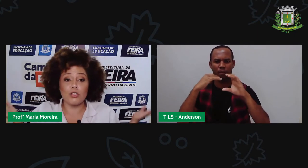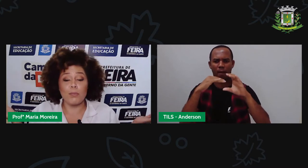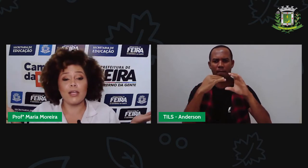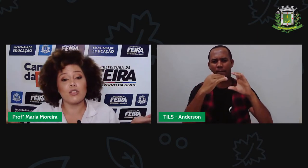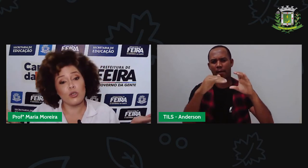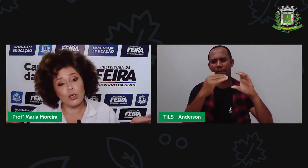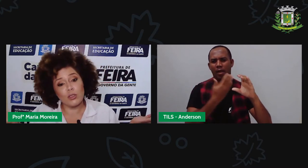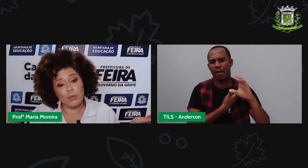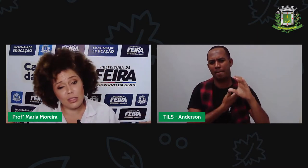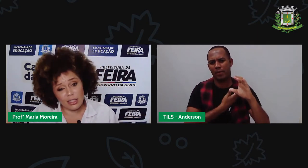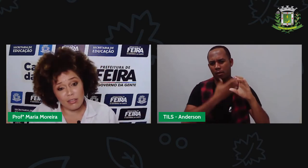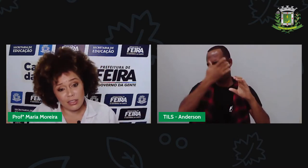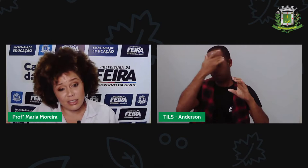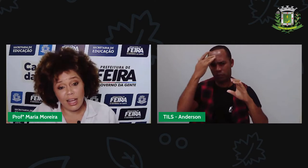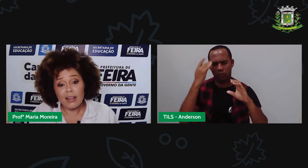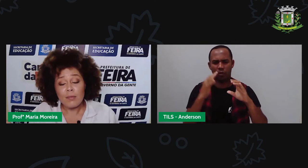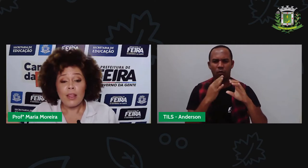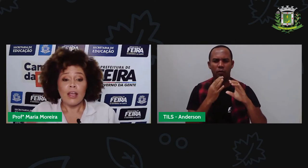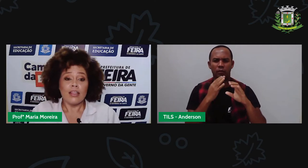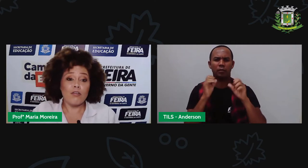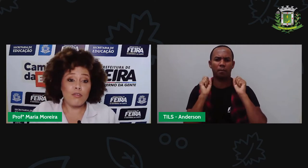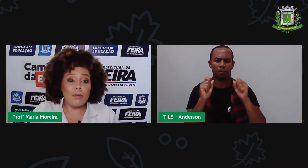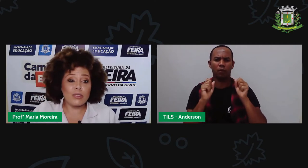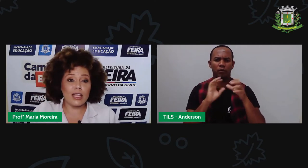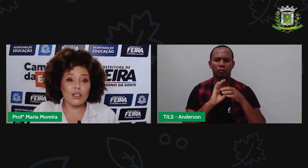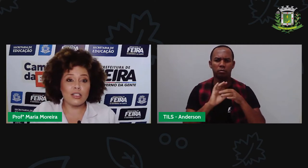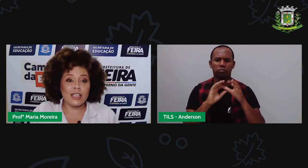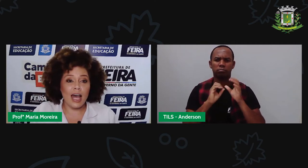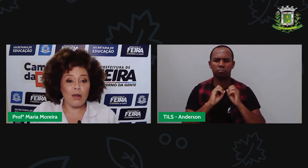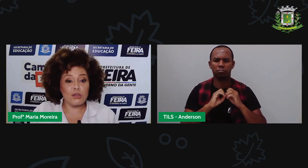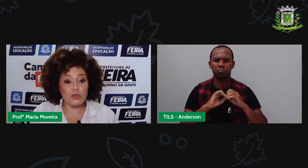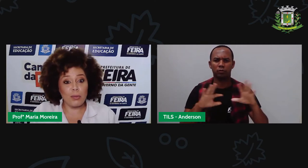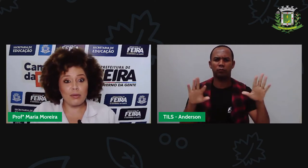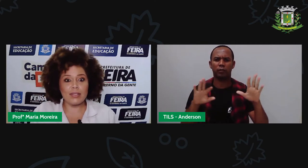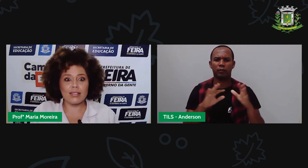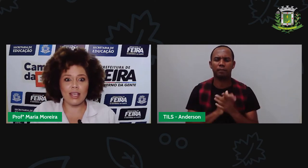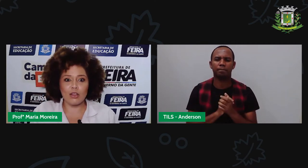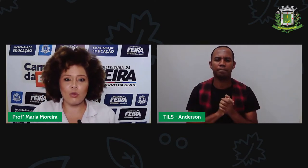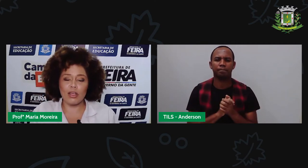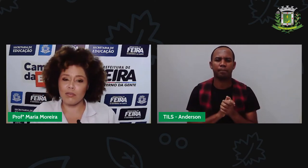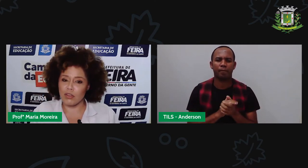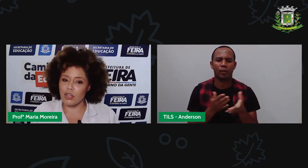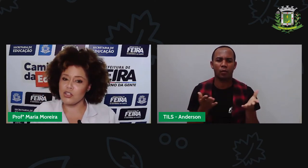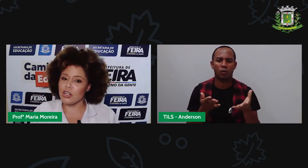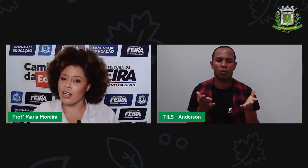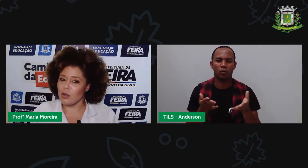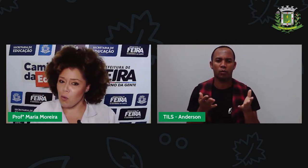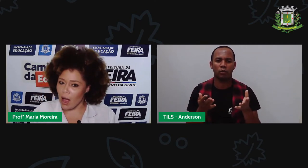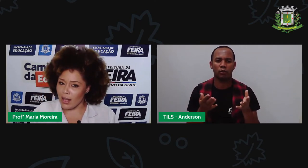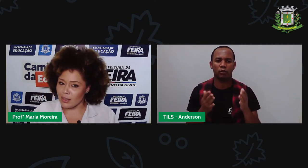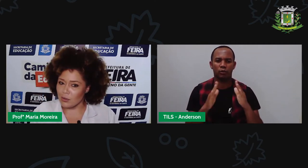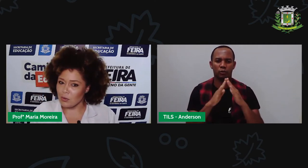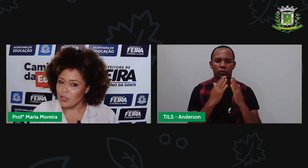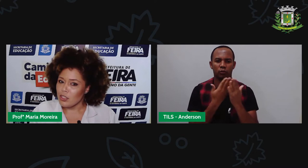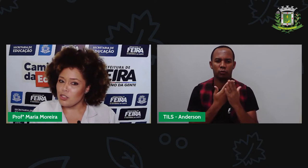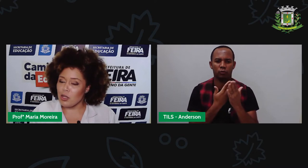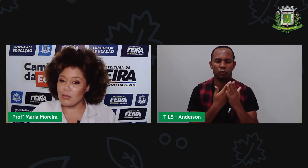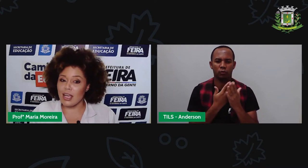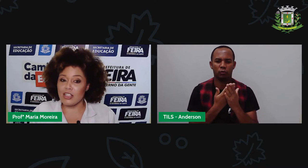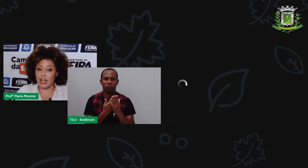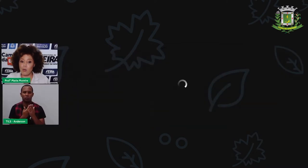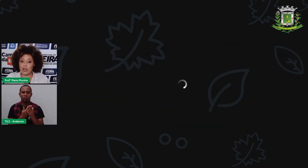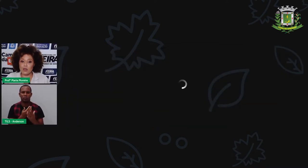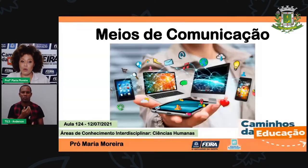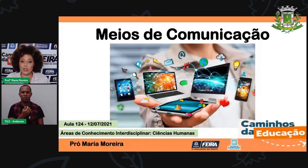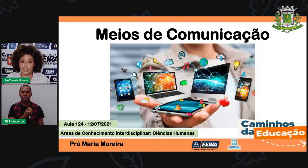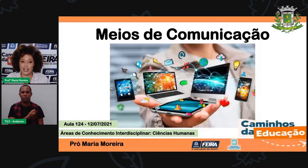número de pessoas possíveis, tá? Então vamos à nossa aula de número 124. Estamos